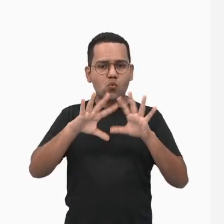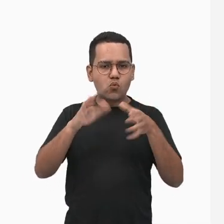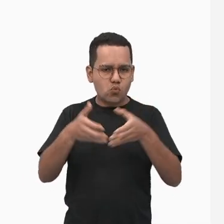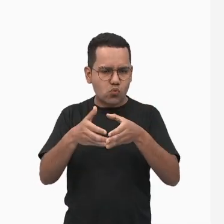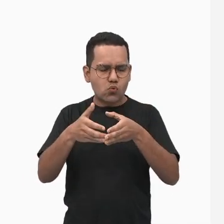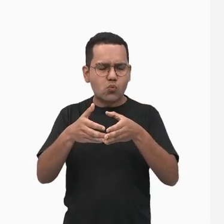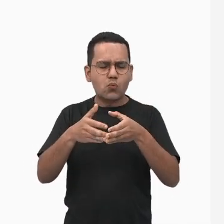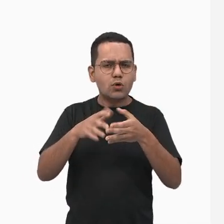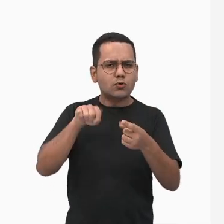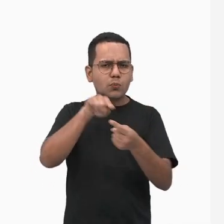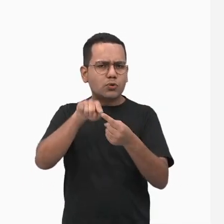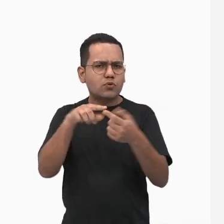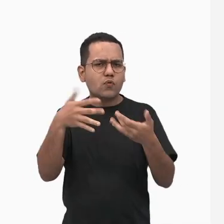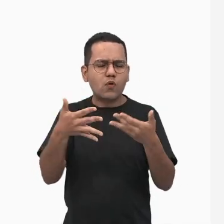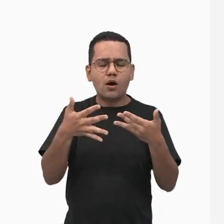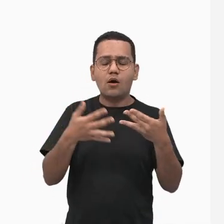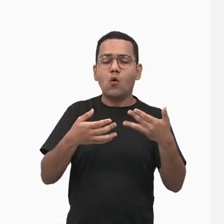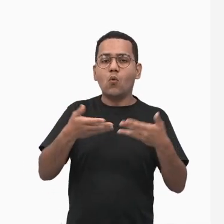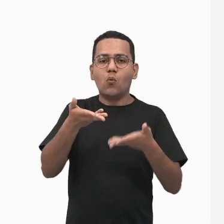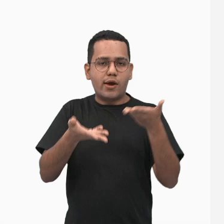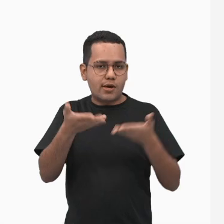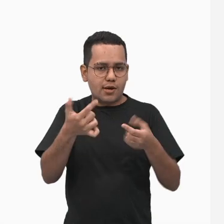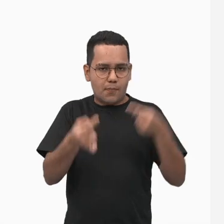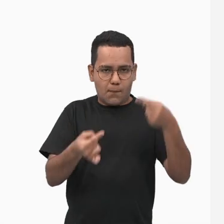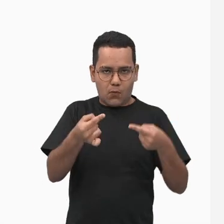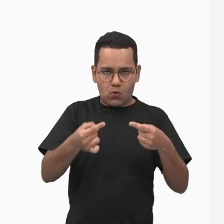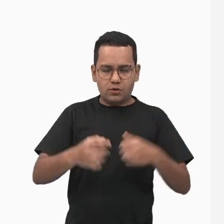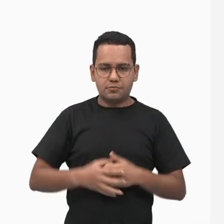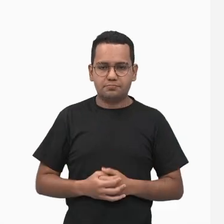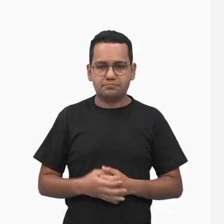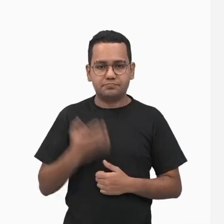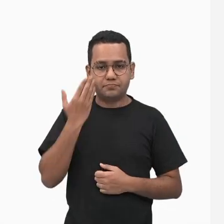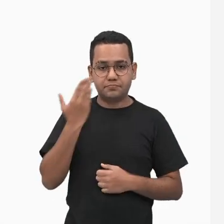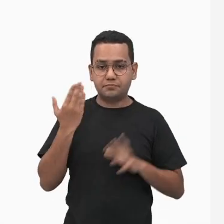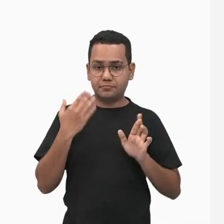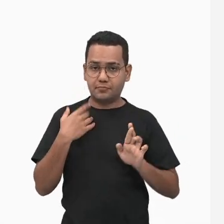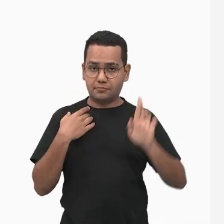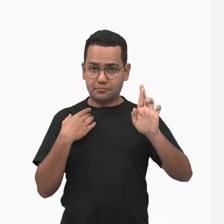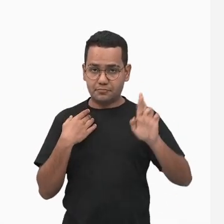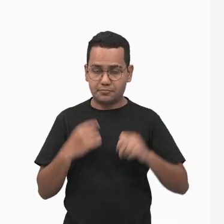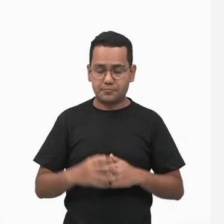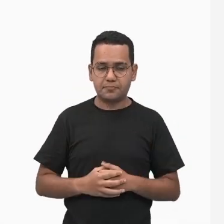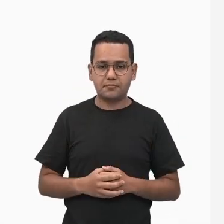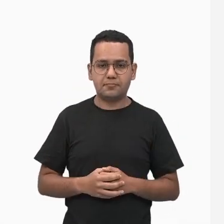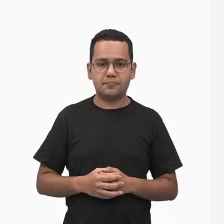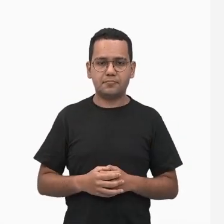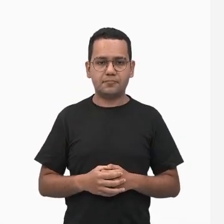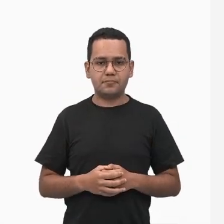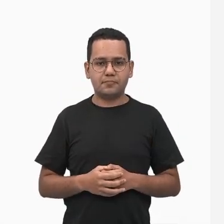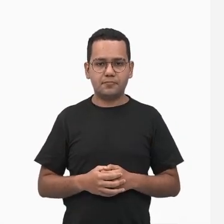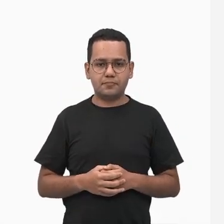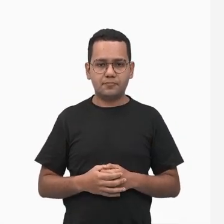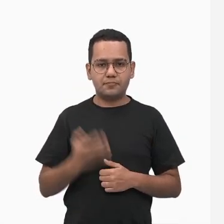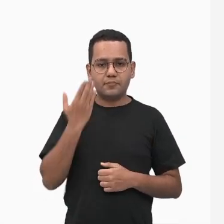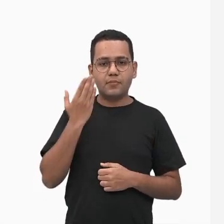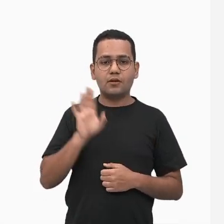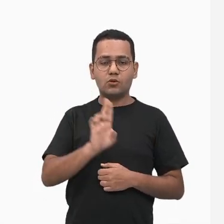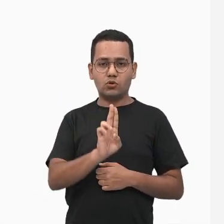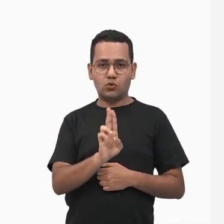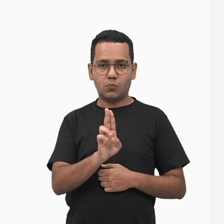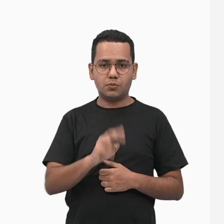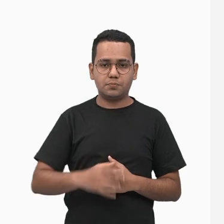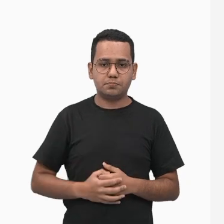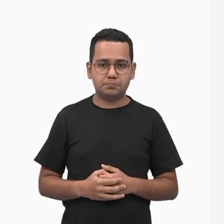equilíbrio político. Então, vamos lá. Representante dos liberais, foi escolhido Nicolau Pereira de